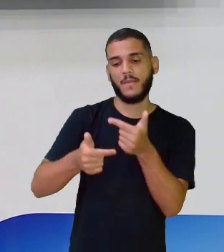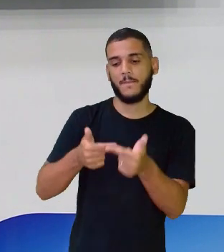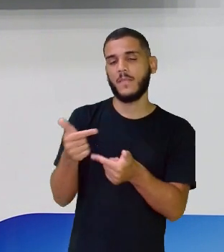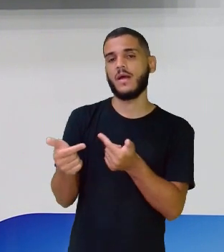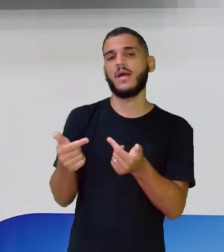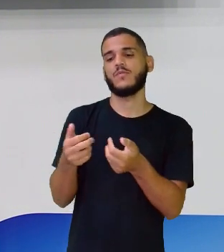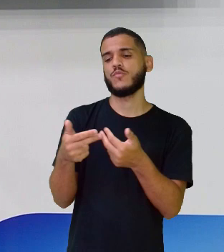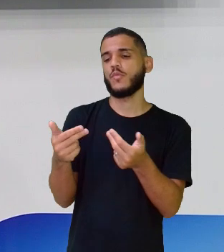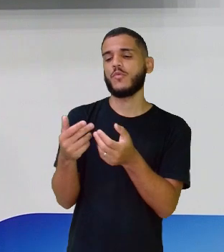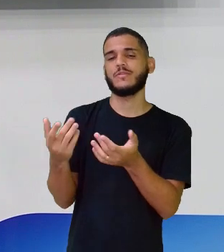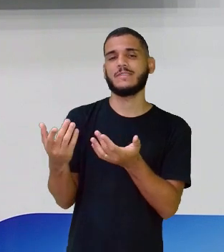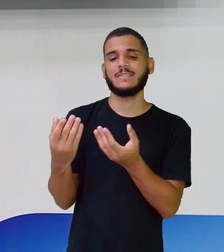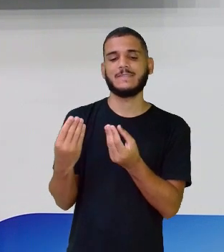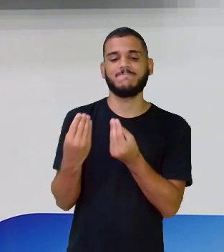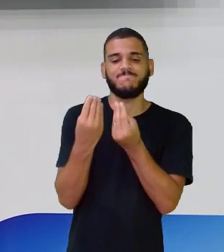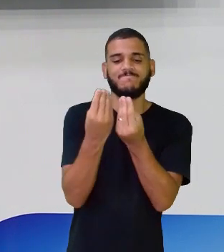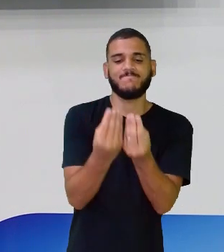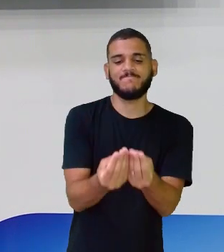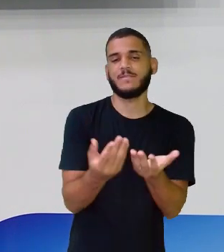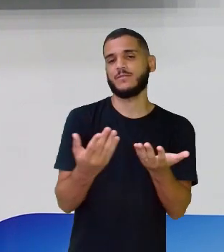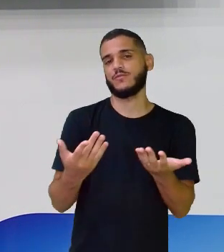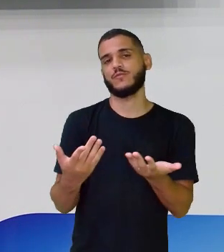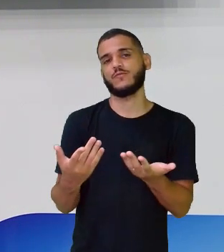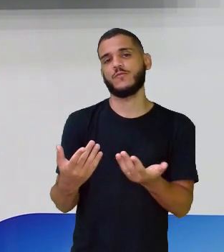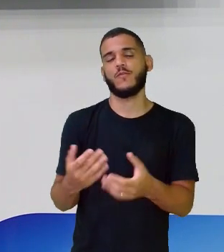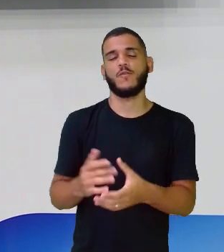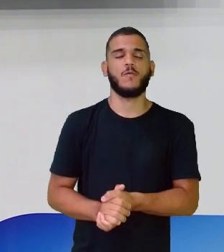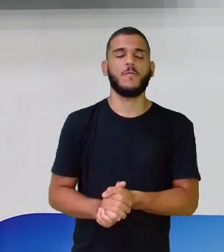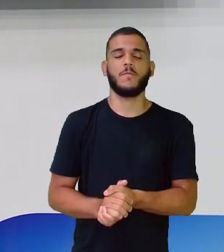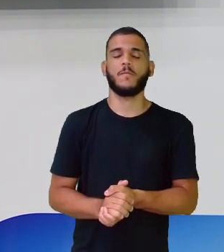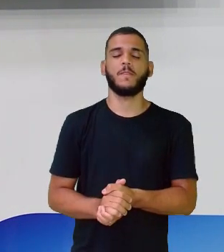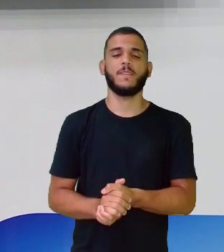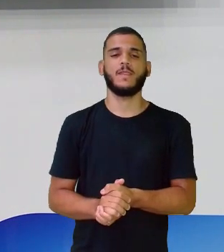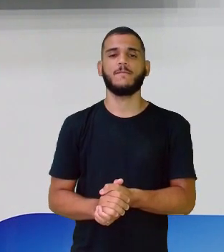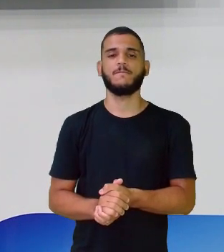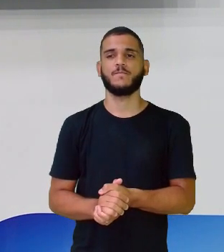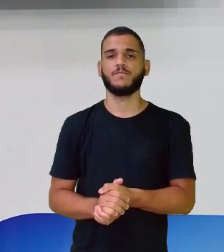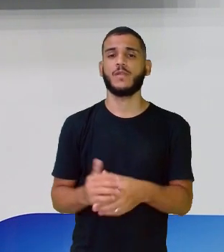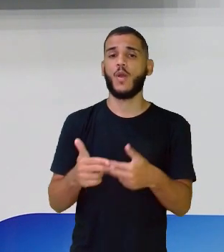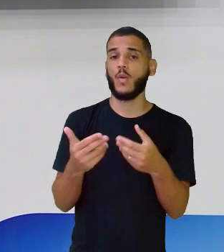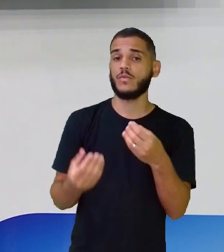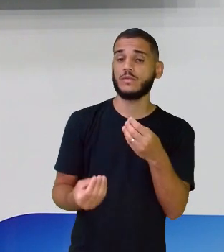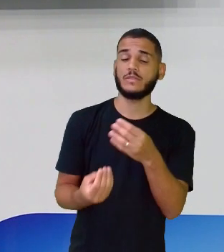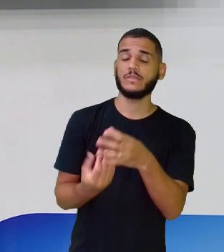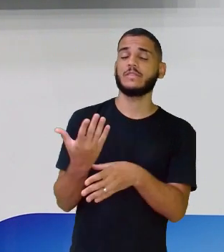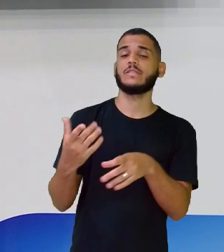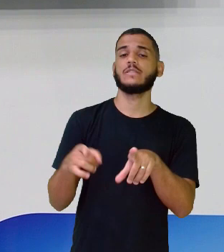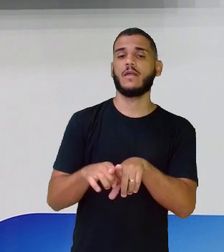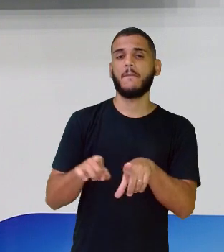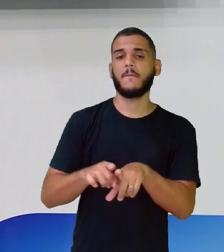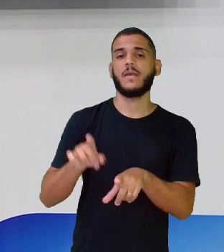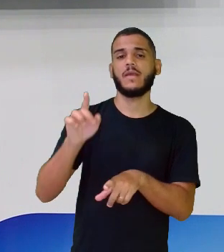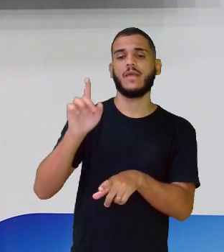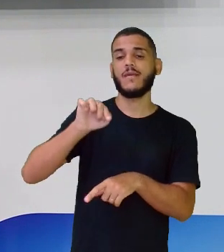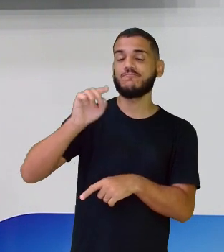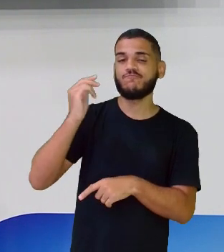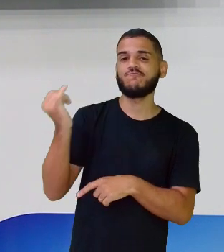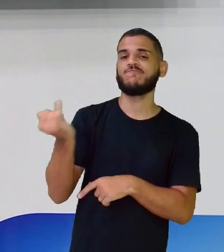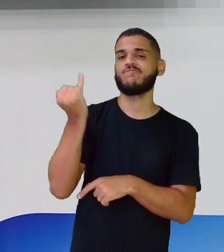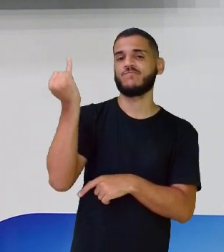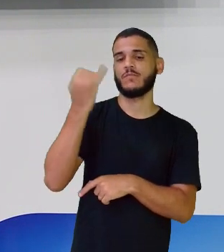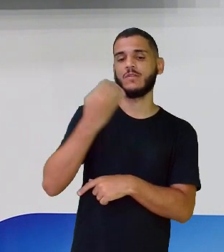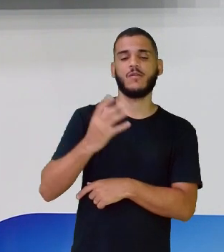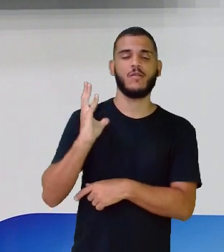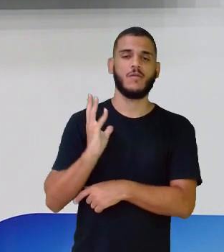que ela deixou, alguma obra que ela fez, algo aí que vá ser relevante para